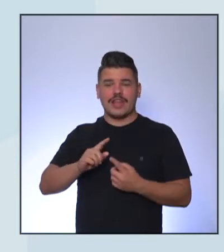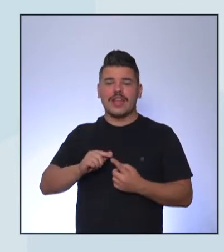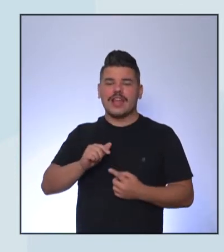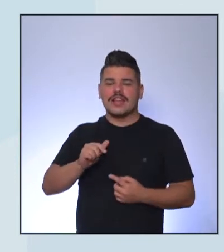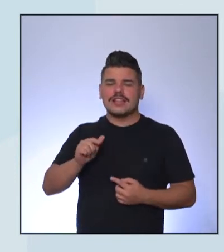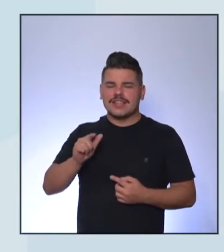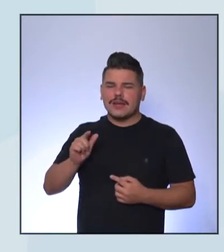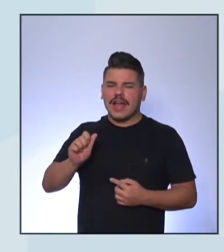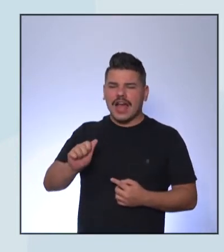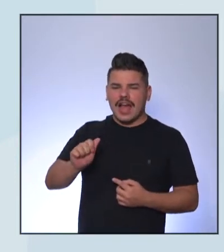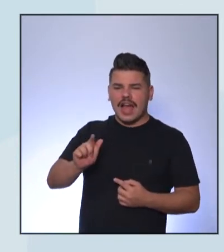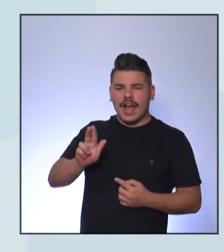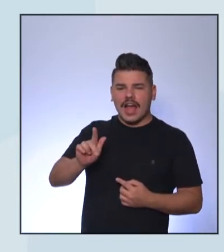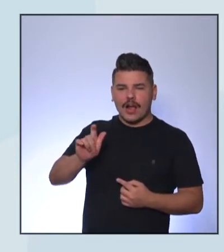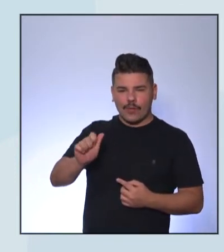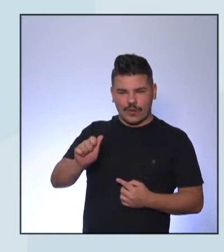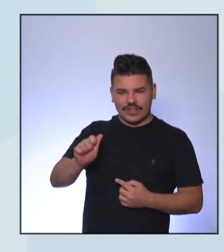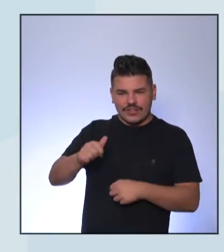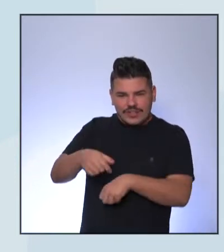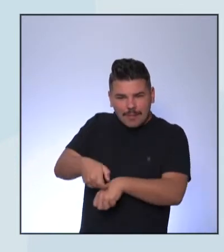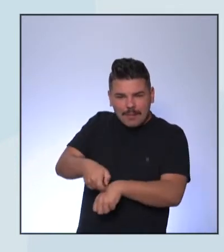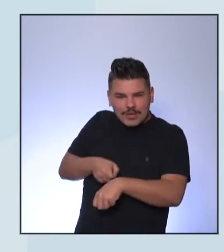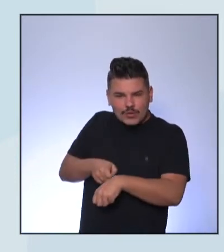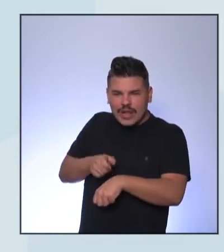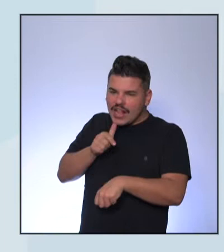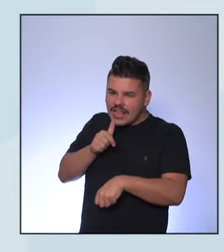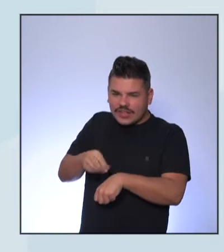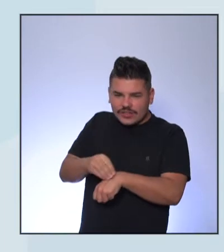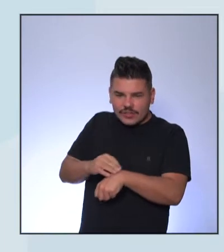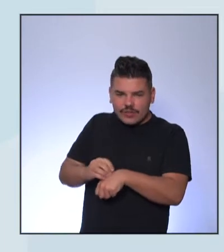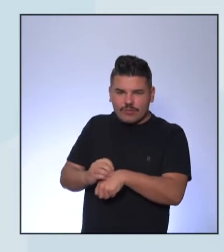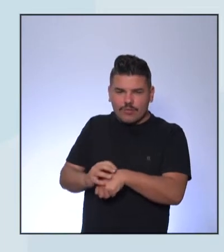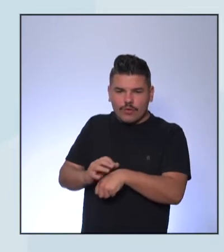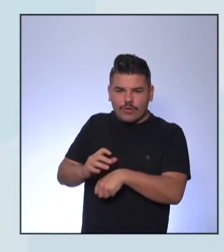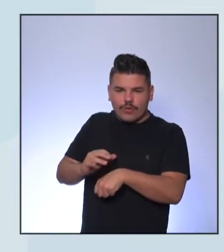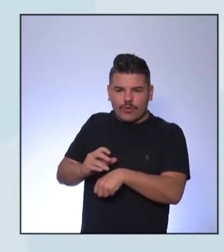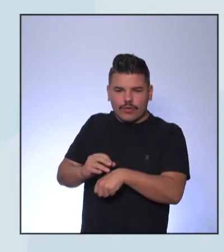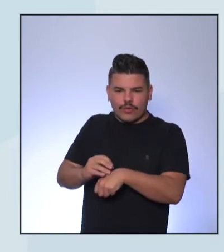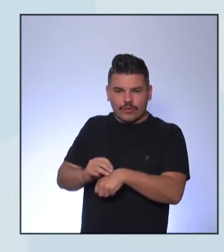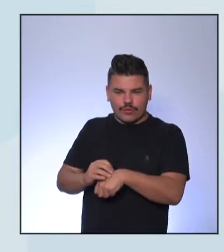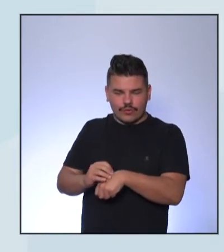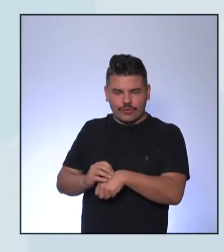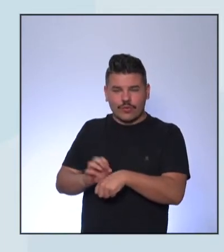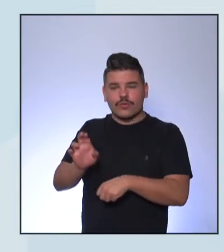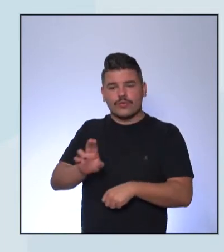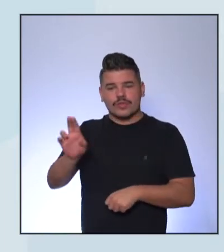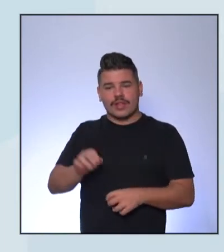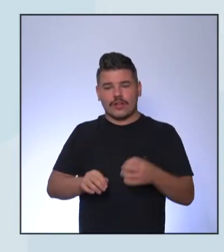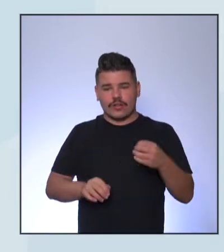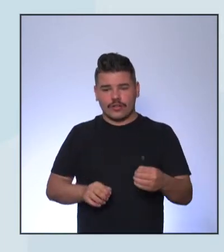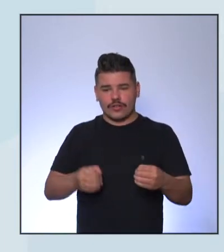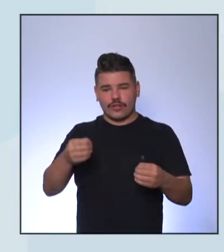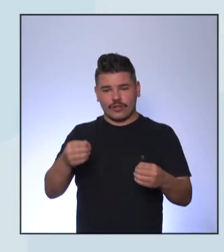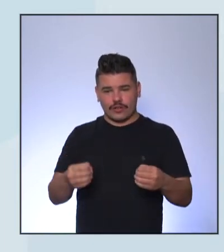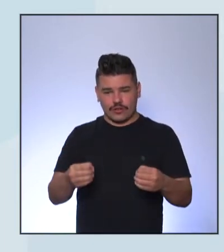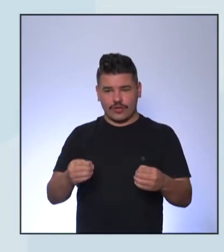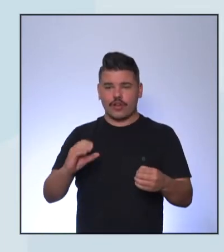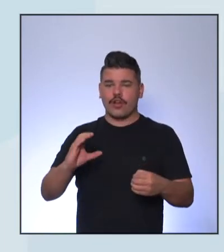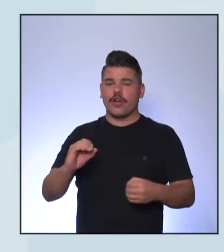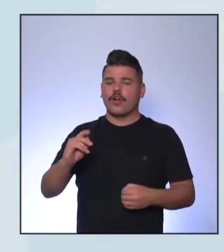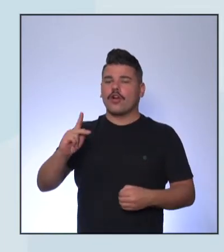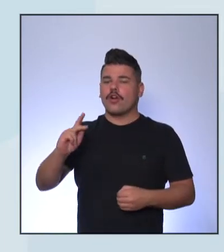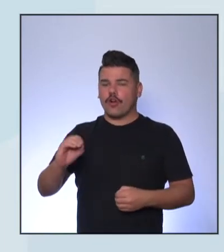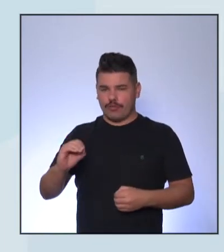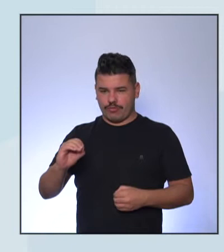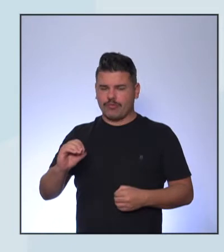gente usa para pôr em ferimentos. Vamos usar 2 tubos de ensaio. Pô, professor, eu não tenho 2 tubos de ensaio. Pode ser copinho de vidro, né? Por